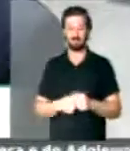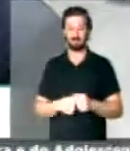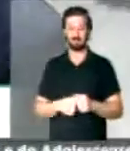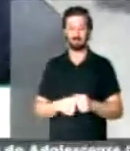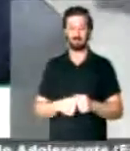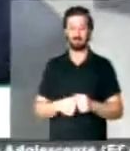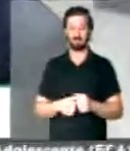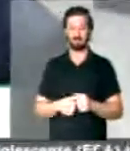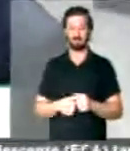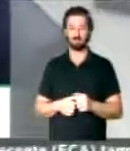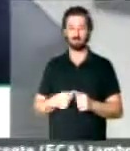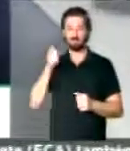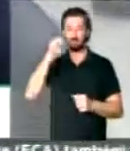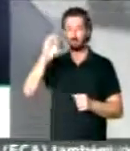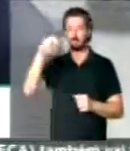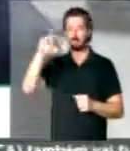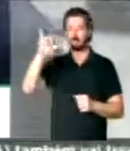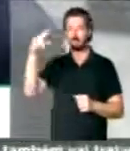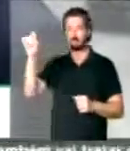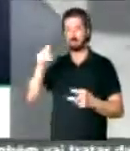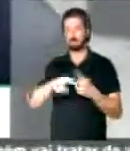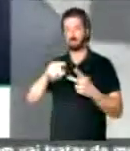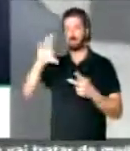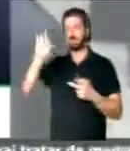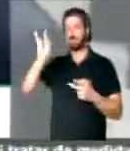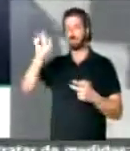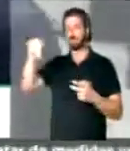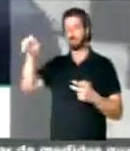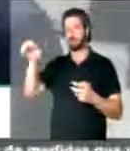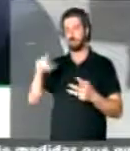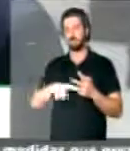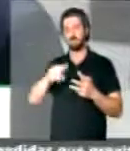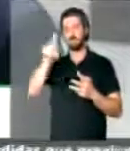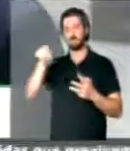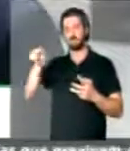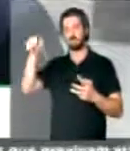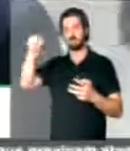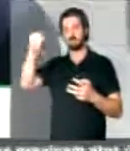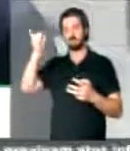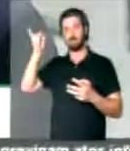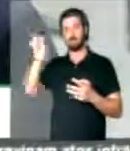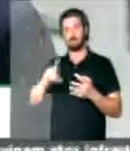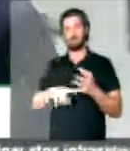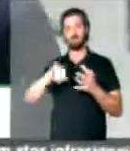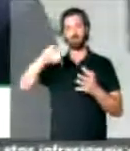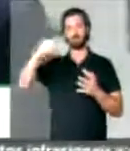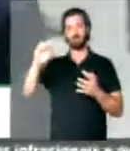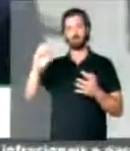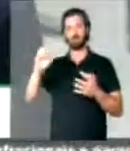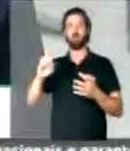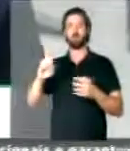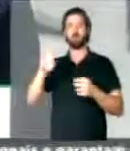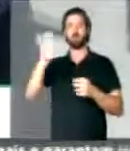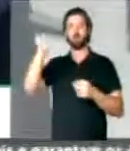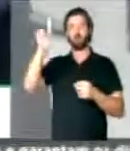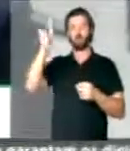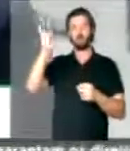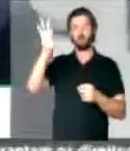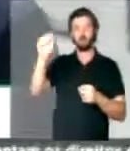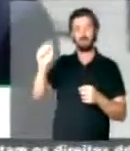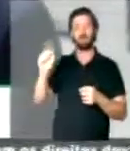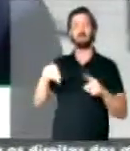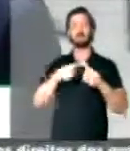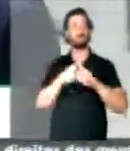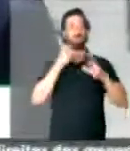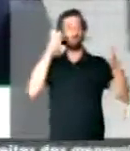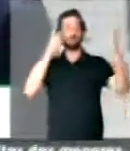orador. Deputada Conceição, deputada Cristiane, deputada Zenaide, deputada Creuza e Jô, junto com a Benedita, com a fala do